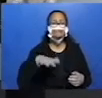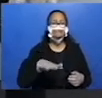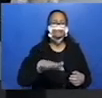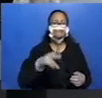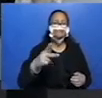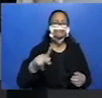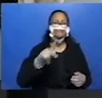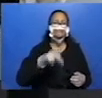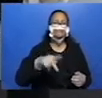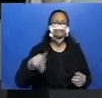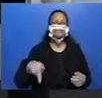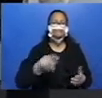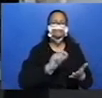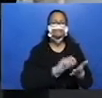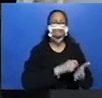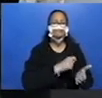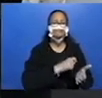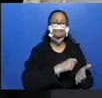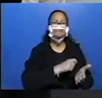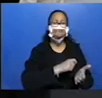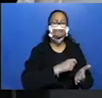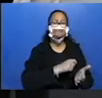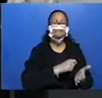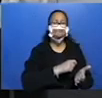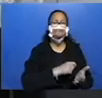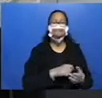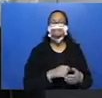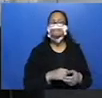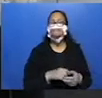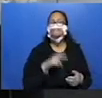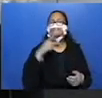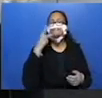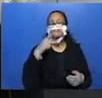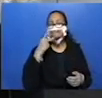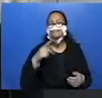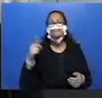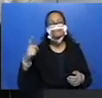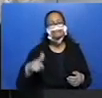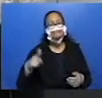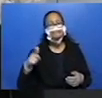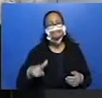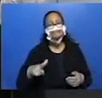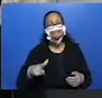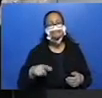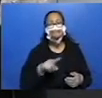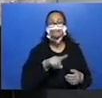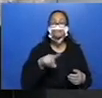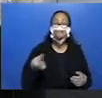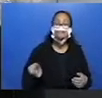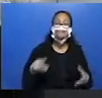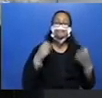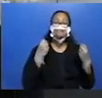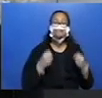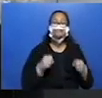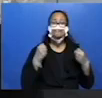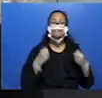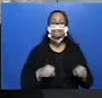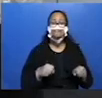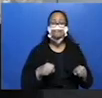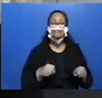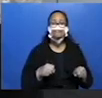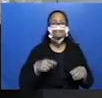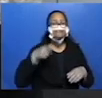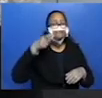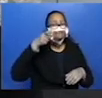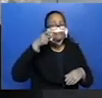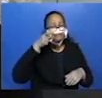sua professora corrigir. Vou falar novamente aqui. Vocês precisam